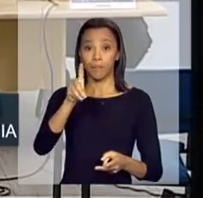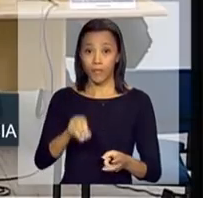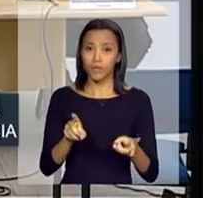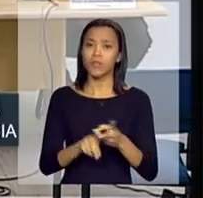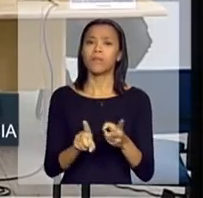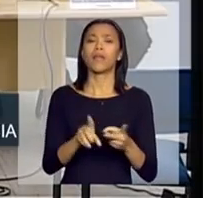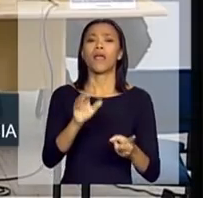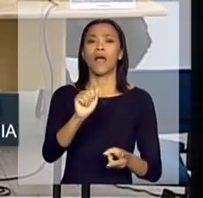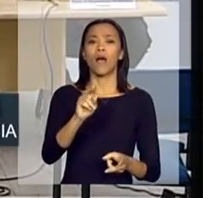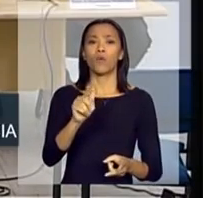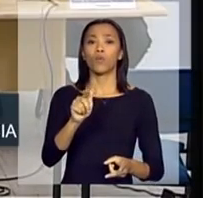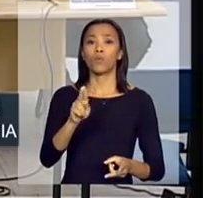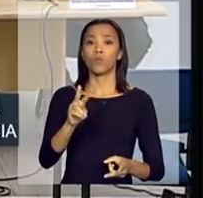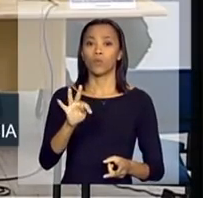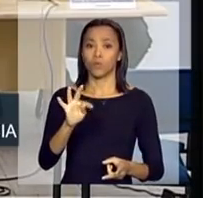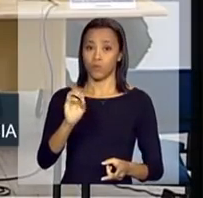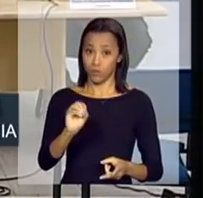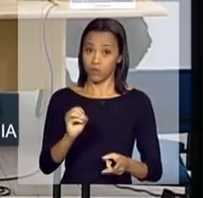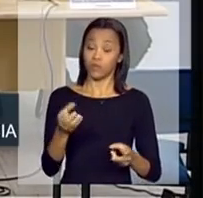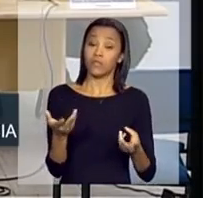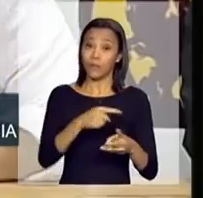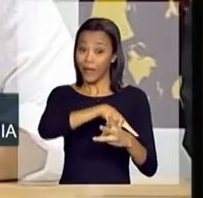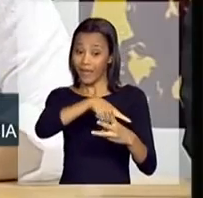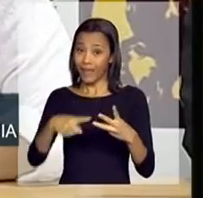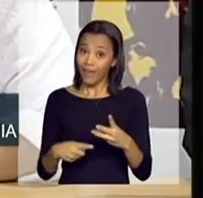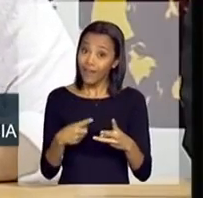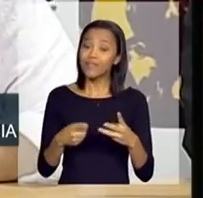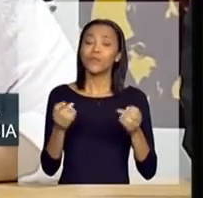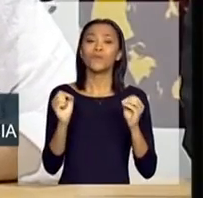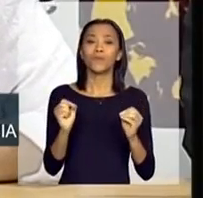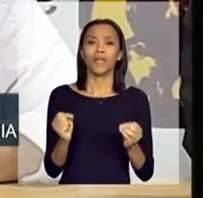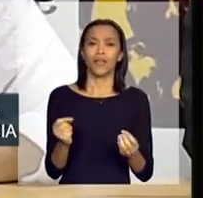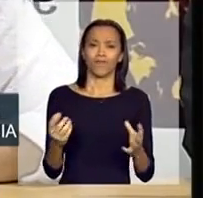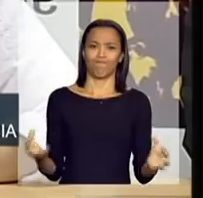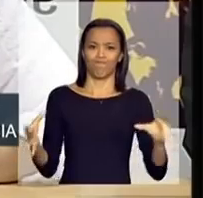o Augusto Rossini, e com eles estabelecer